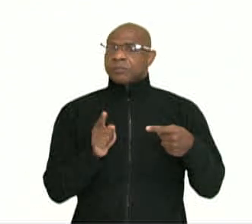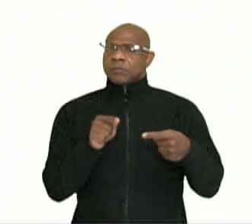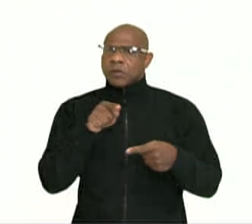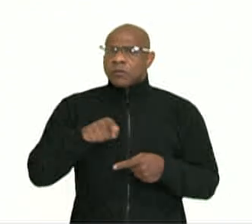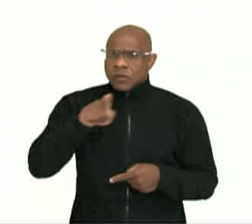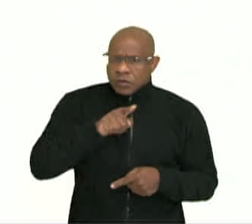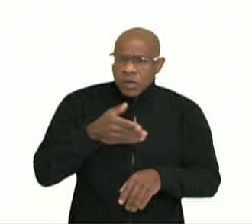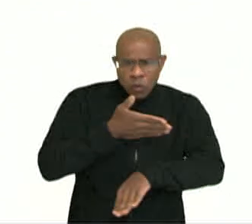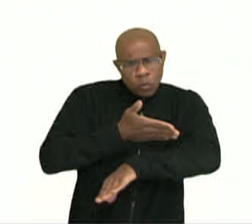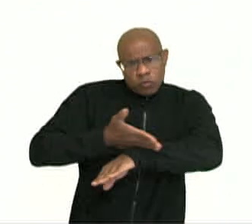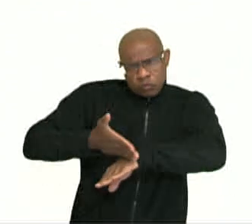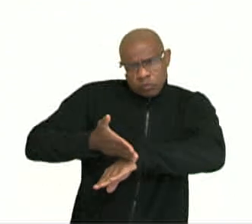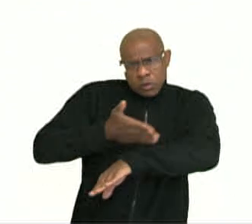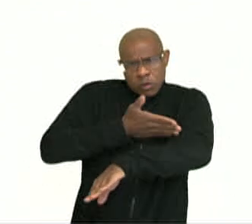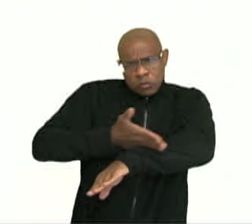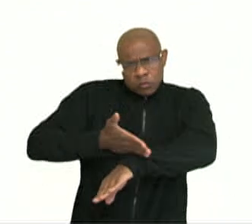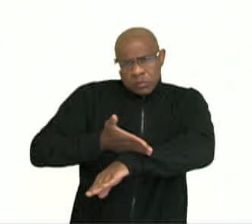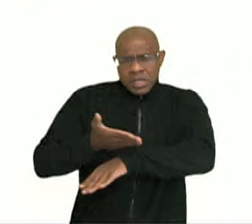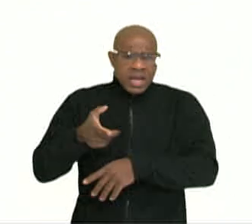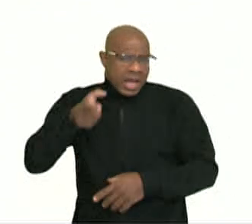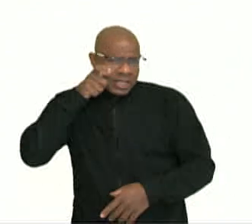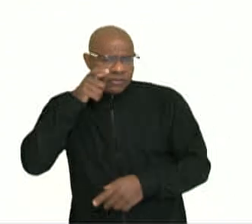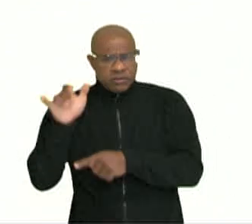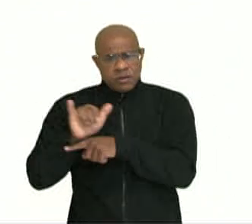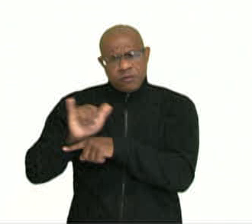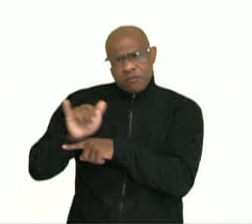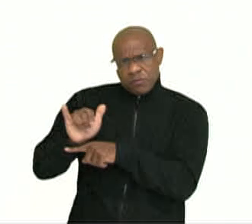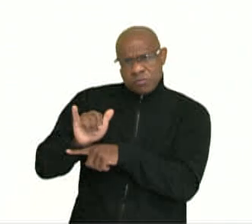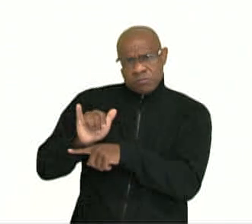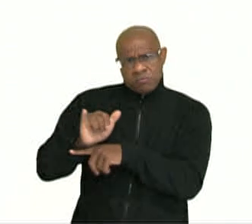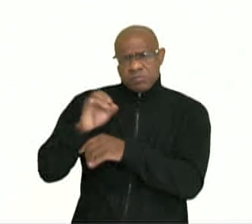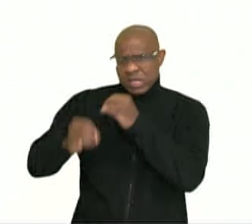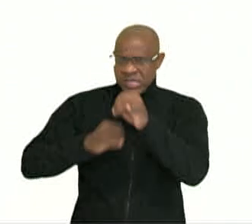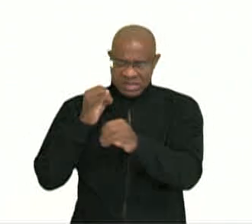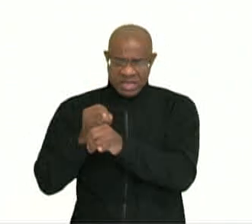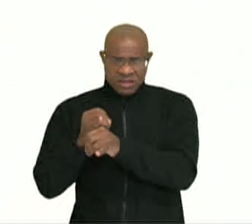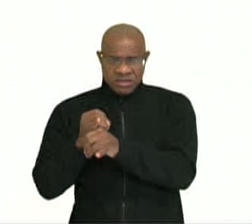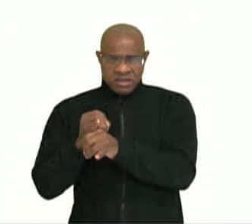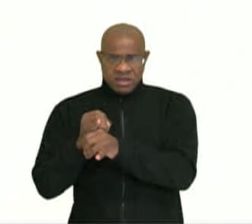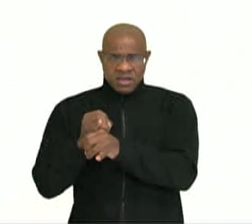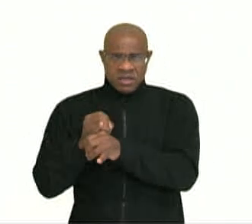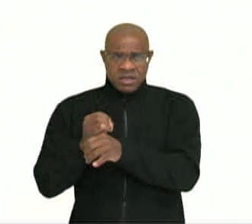Você costuma assistir vídeos de YouTubers na internet? Eu acho que